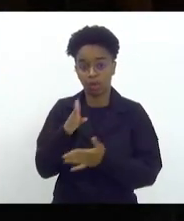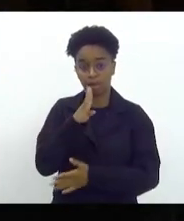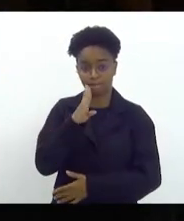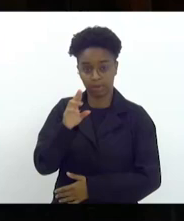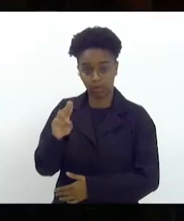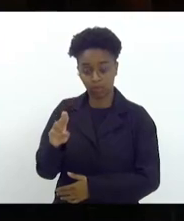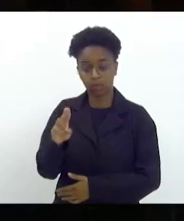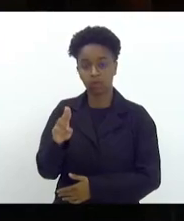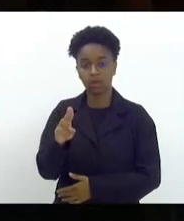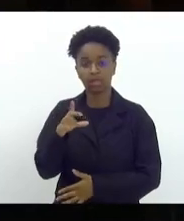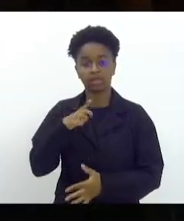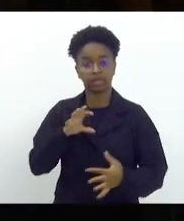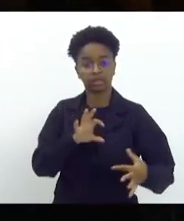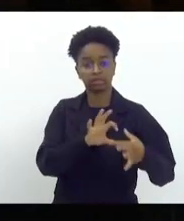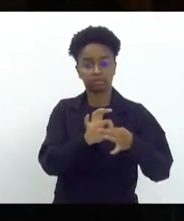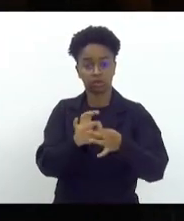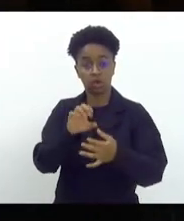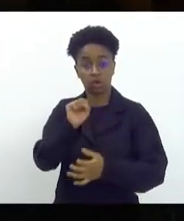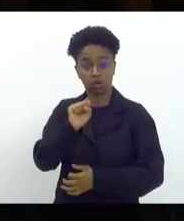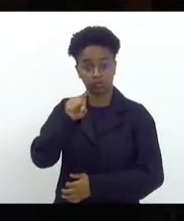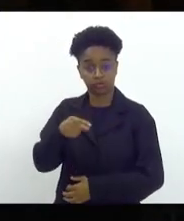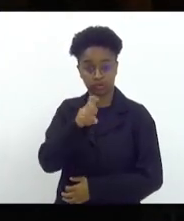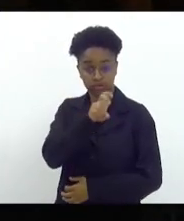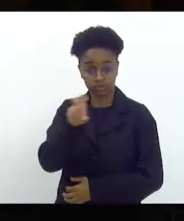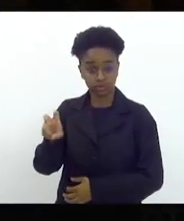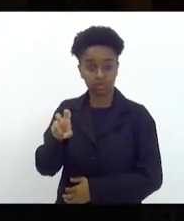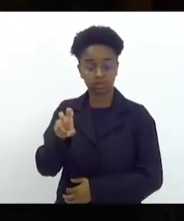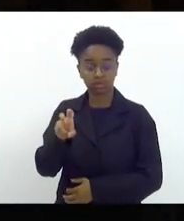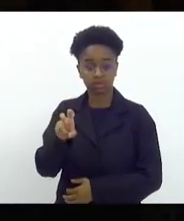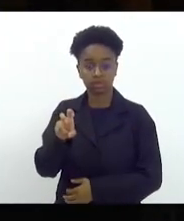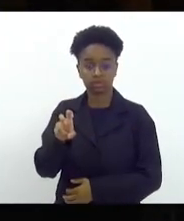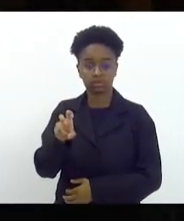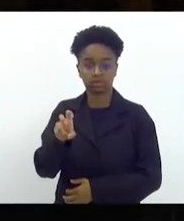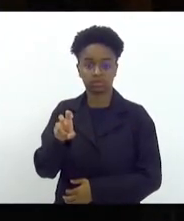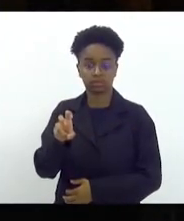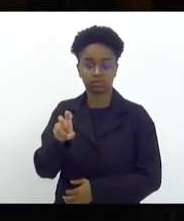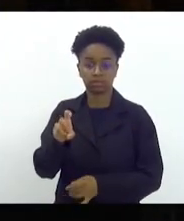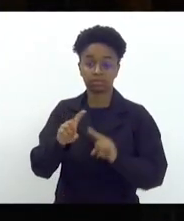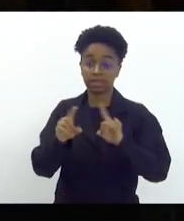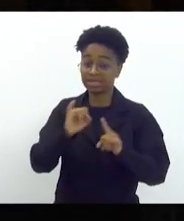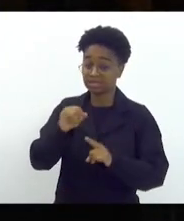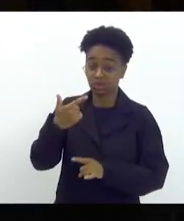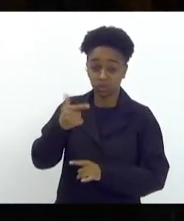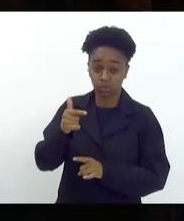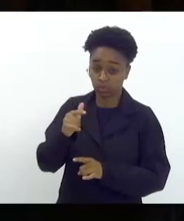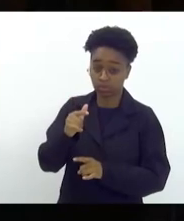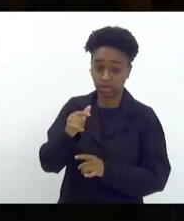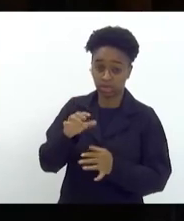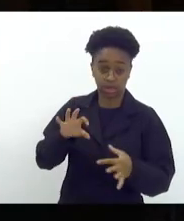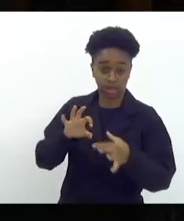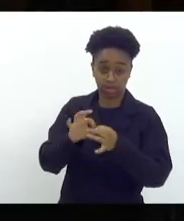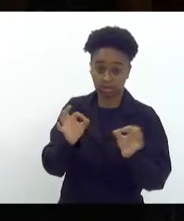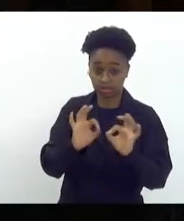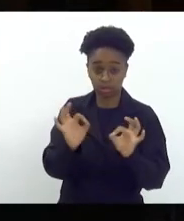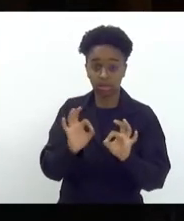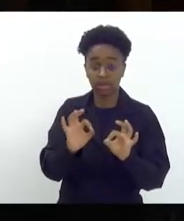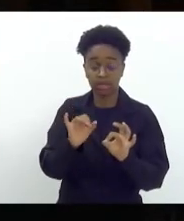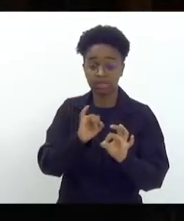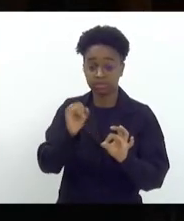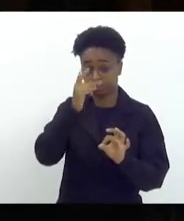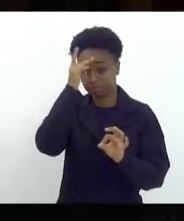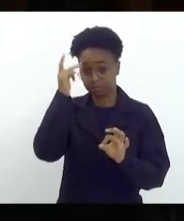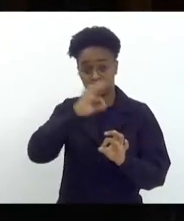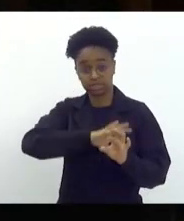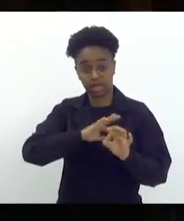único integra com 8,55 e 100 essa integração através do bilhete único para quem tá nessa faixa de